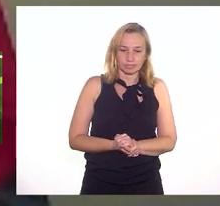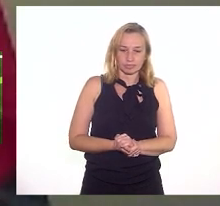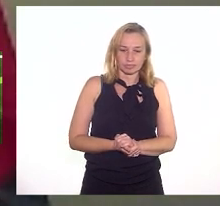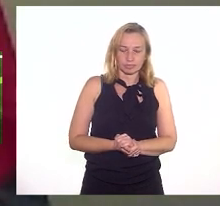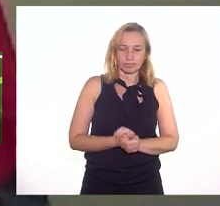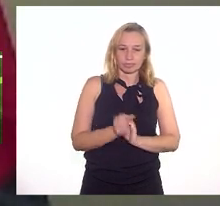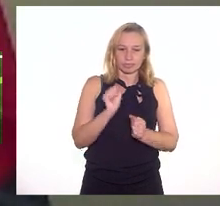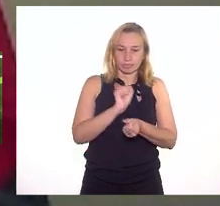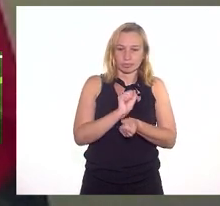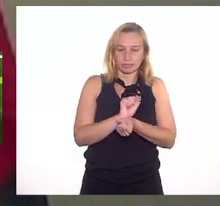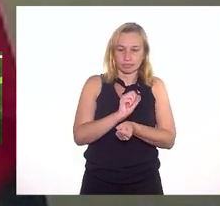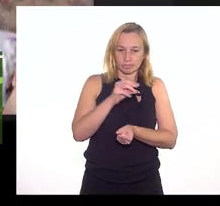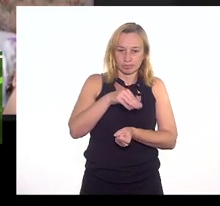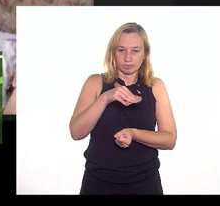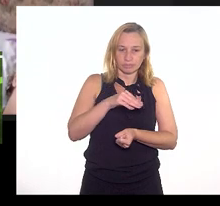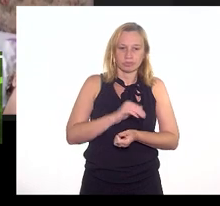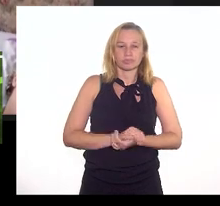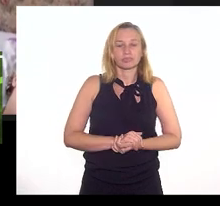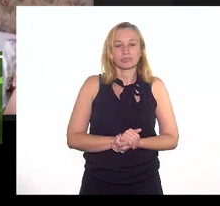Só um minuto, por favor. Carla.